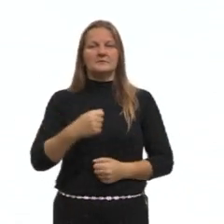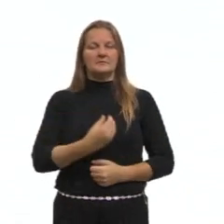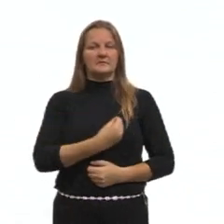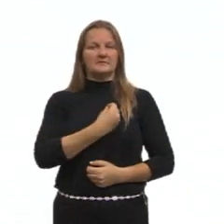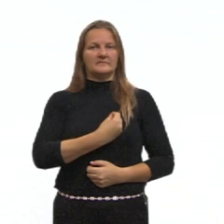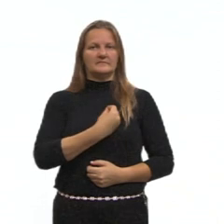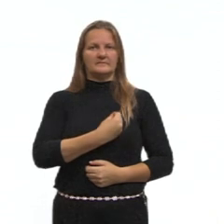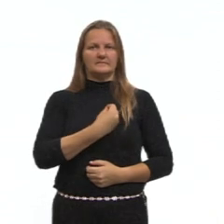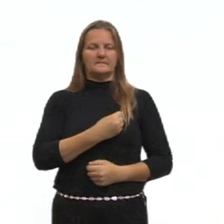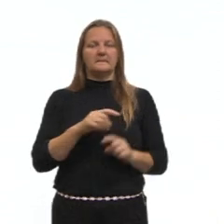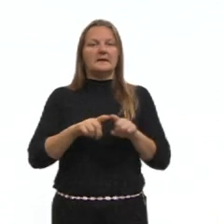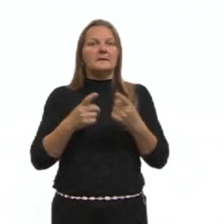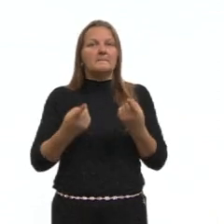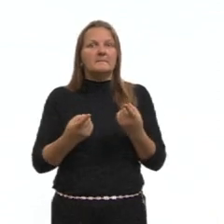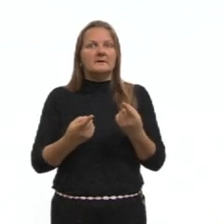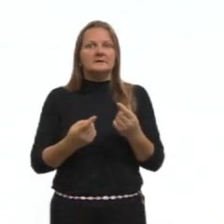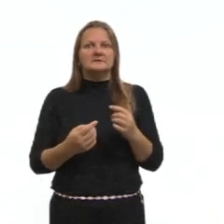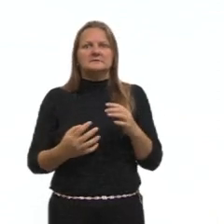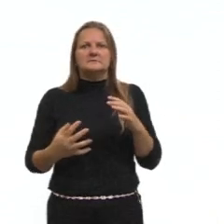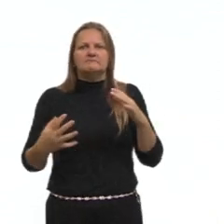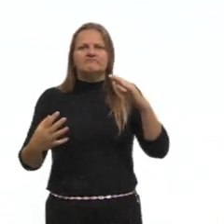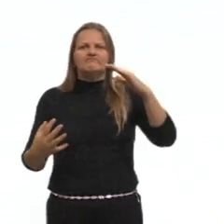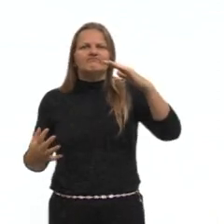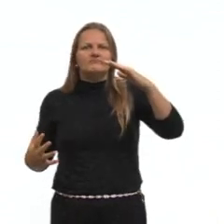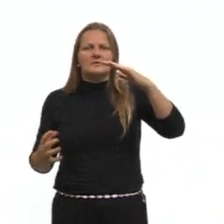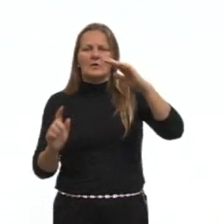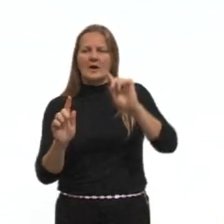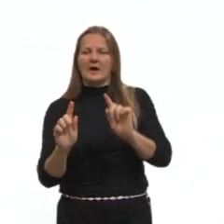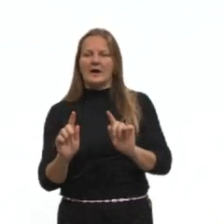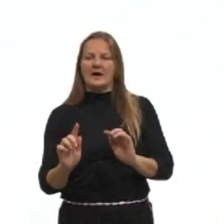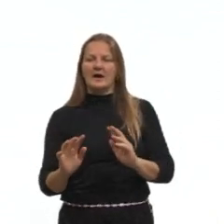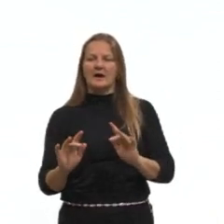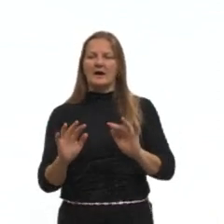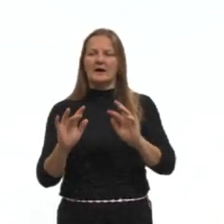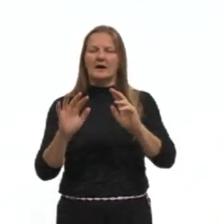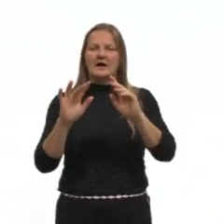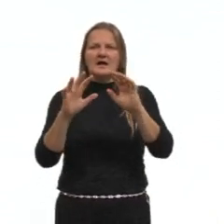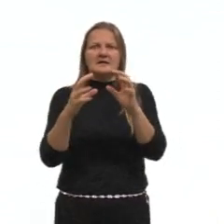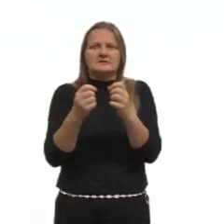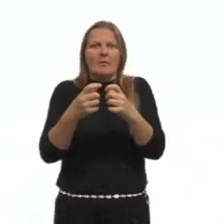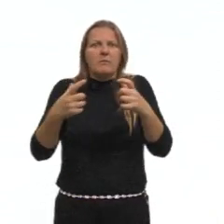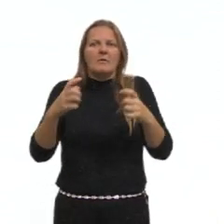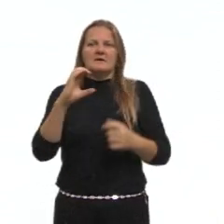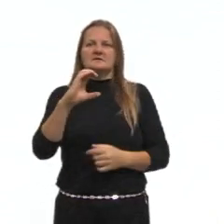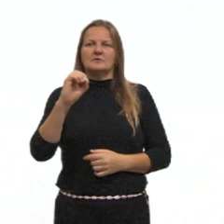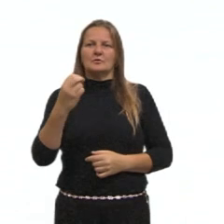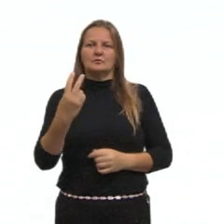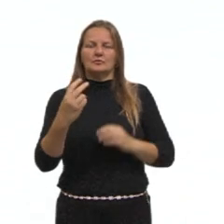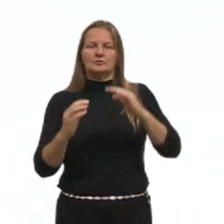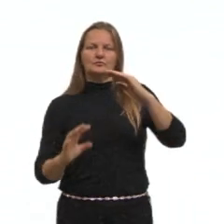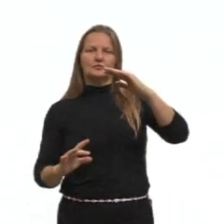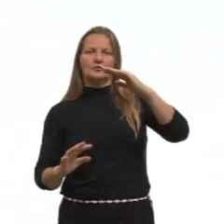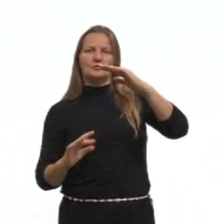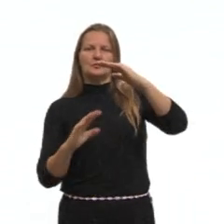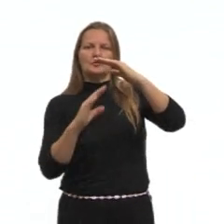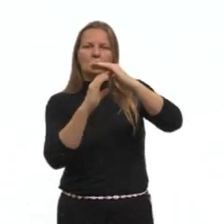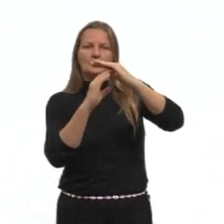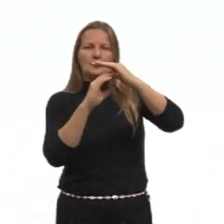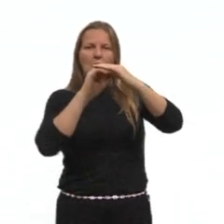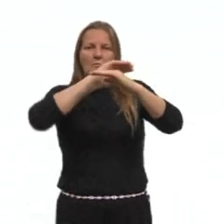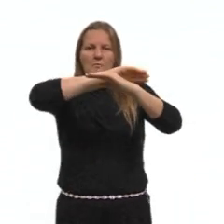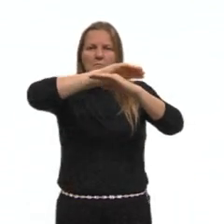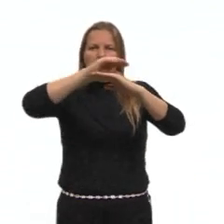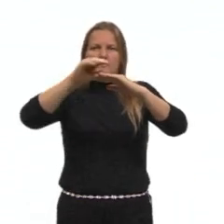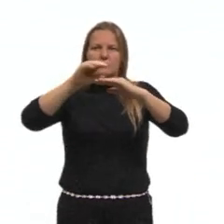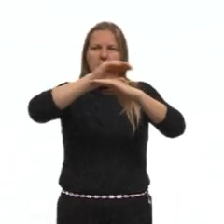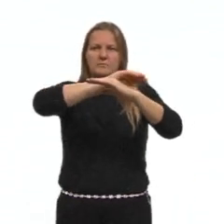manter vivos mas essa incidência de emissão excessiva de CO2 né O dióxido de carbono principalmente